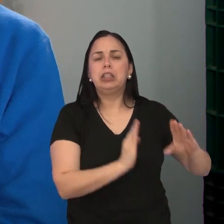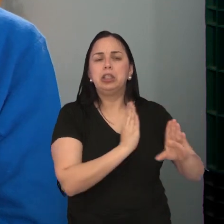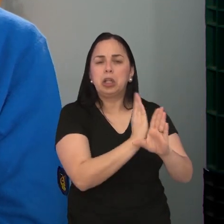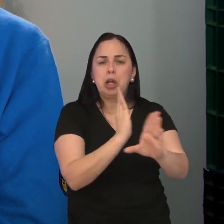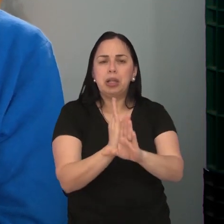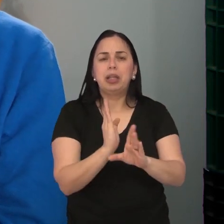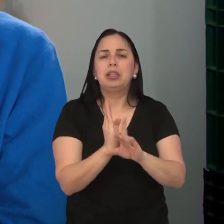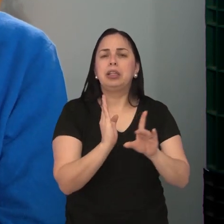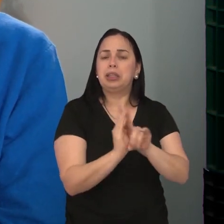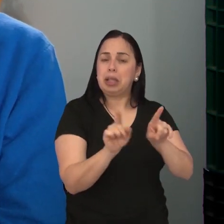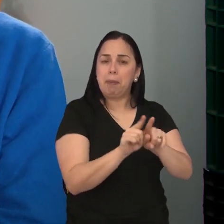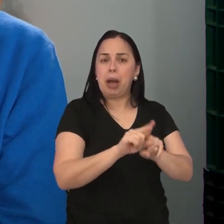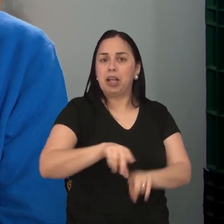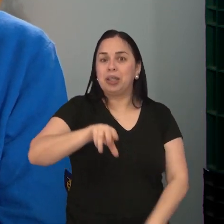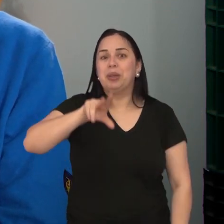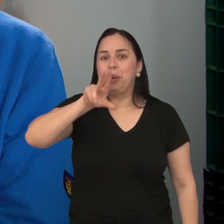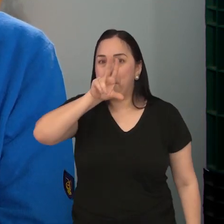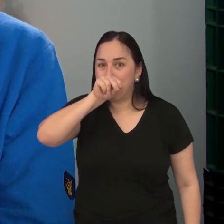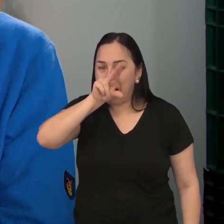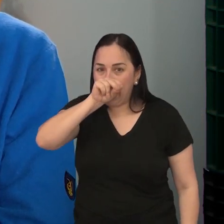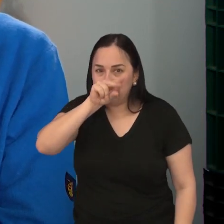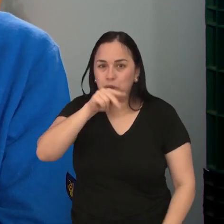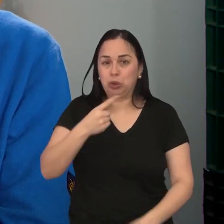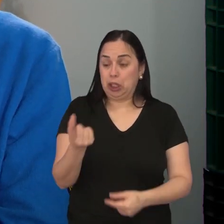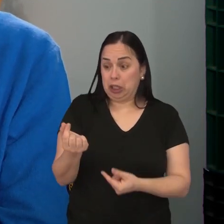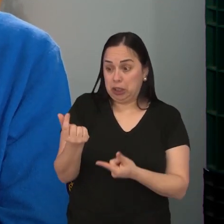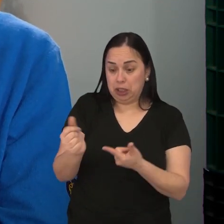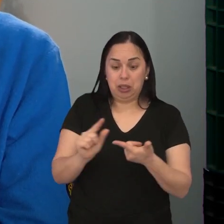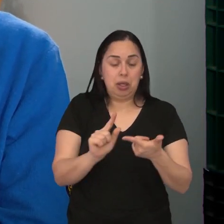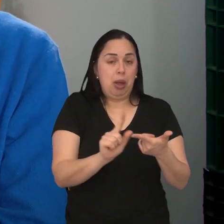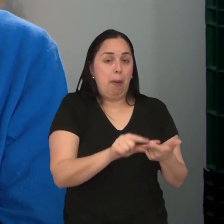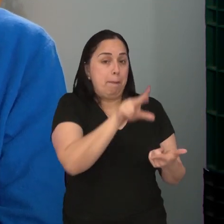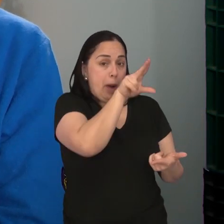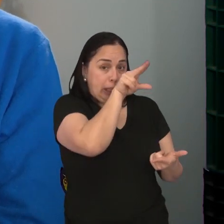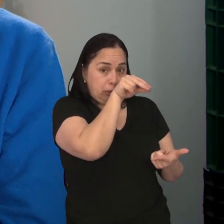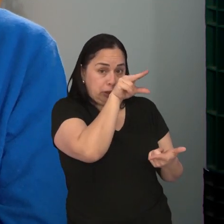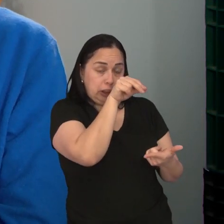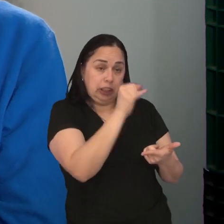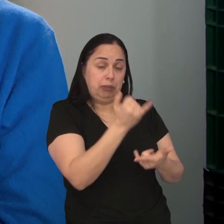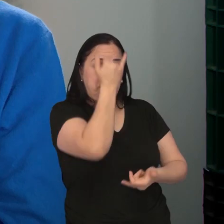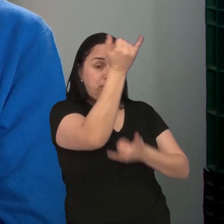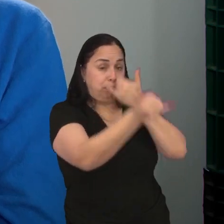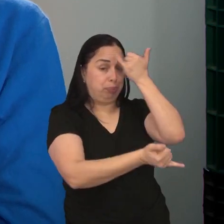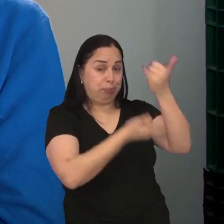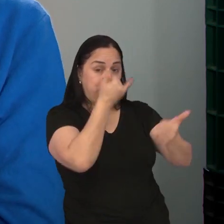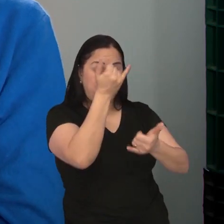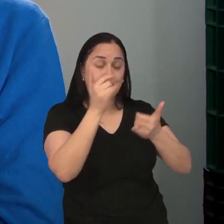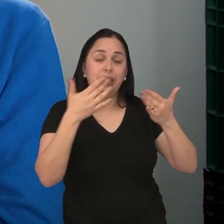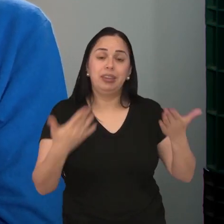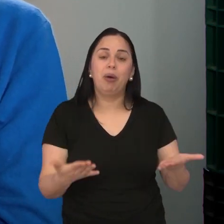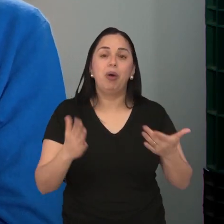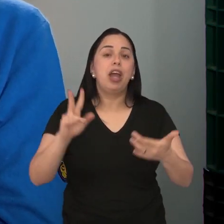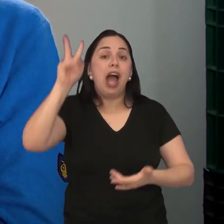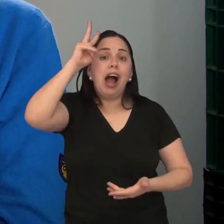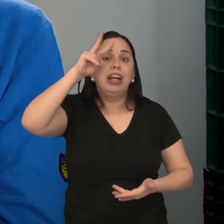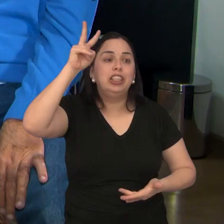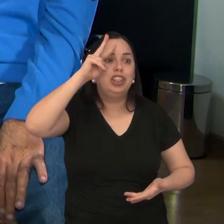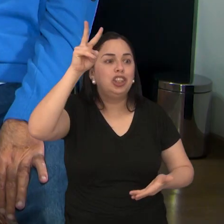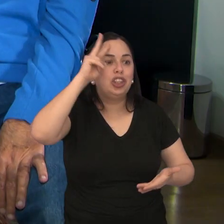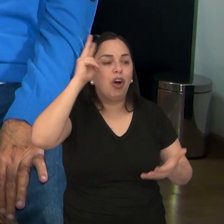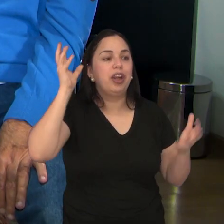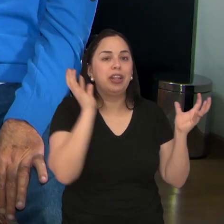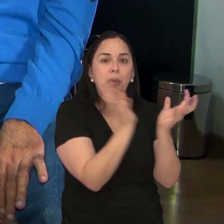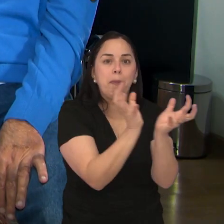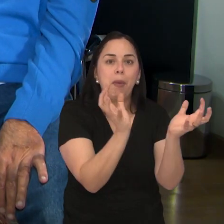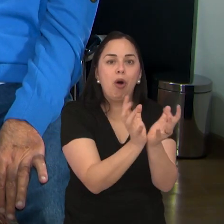colocando o tio Patinhas à frente, né? O Pato Donald, que era o azarado, enfim. Isso talvez tenha ido